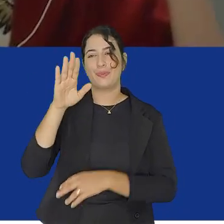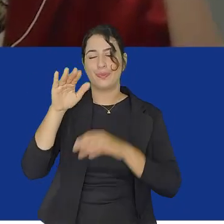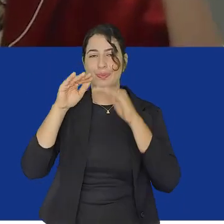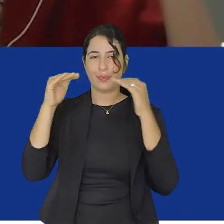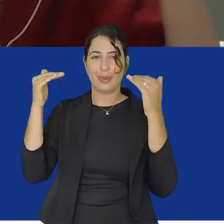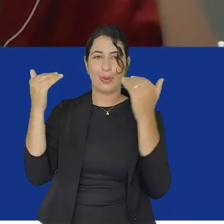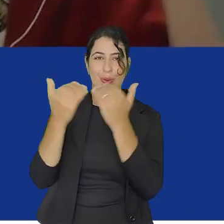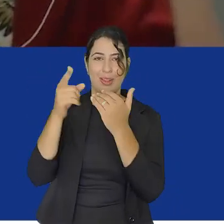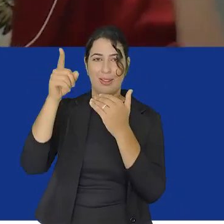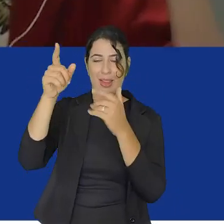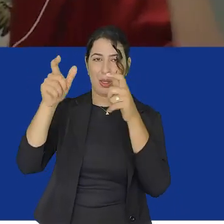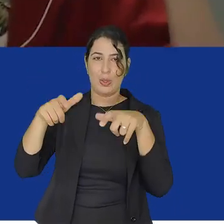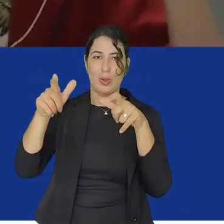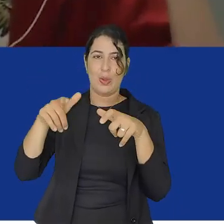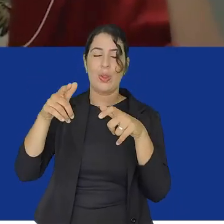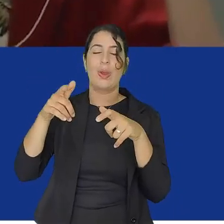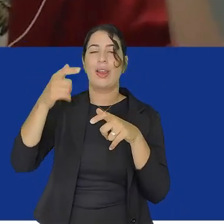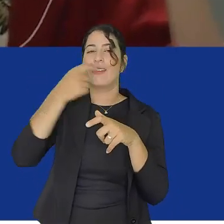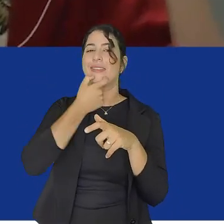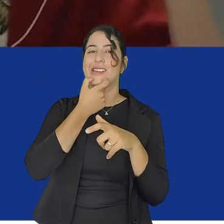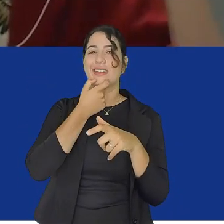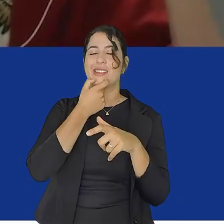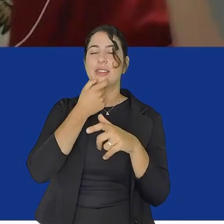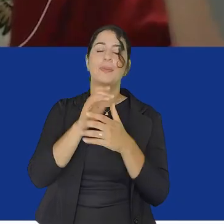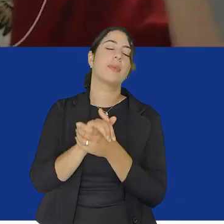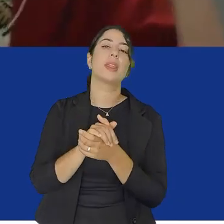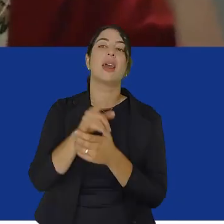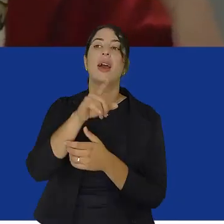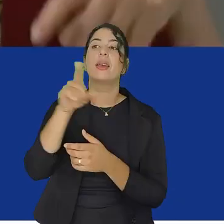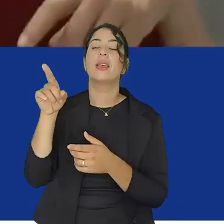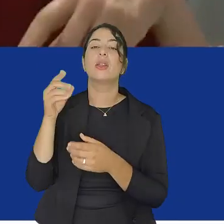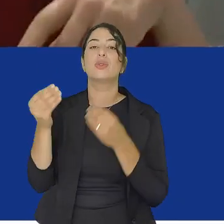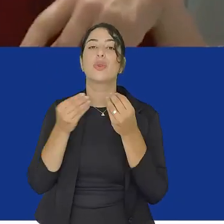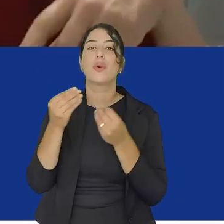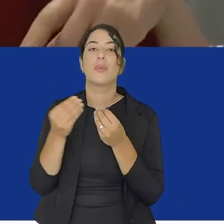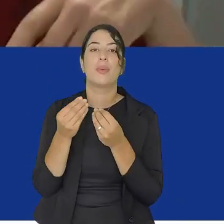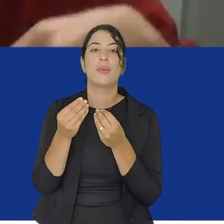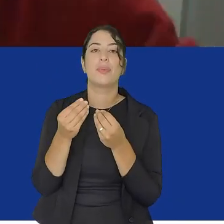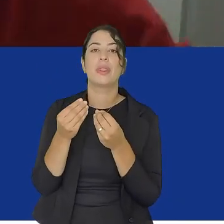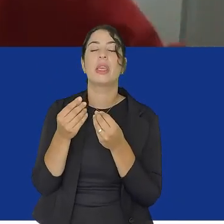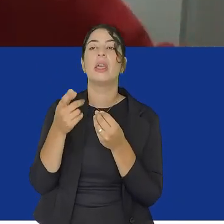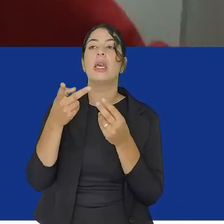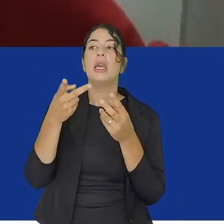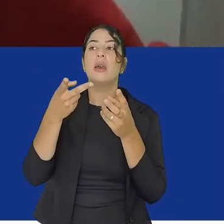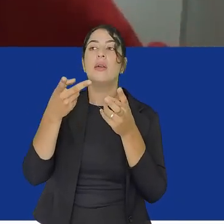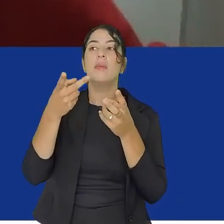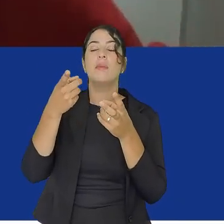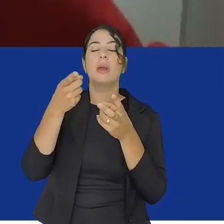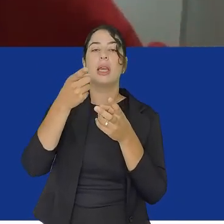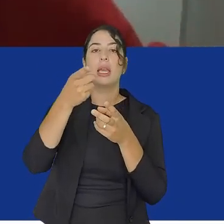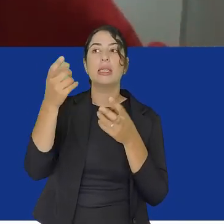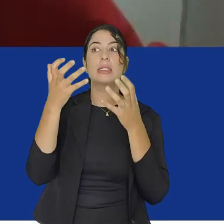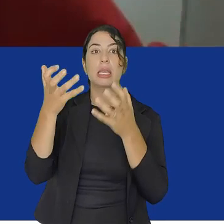de ver a perspectiva, foi o ano passado, a perspectiva preventiva e precoce